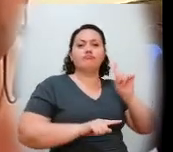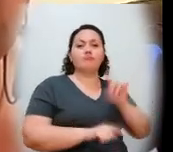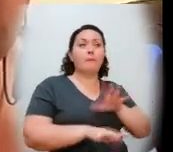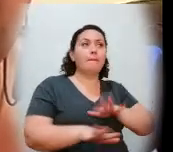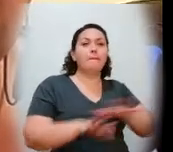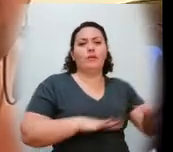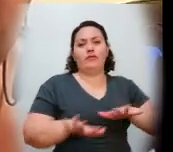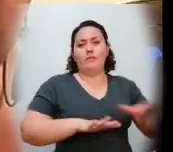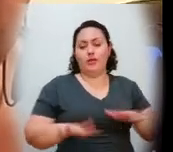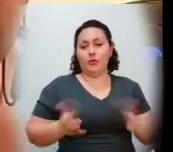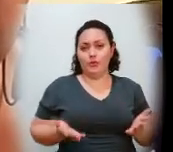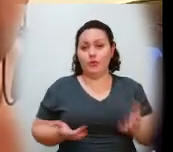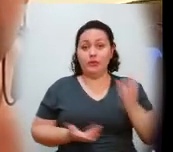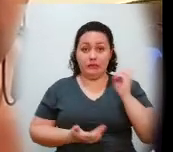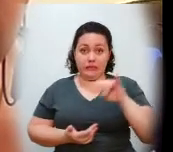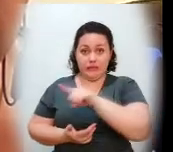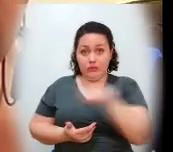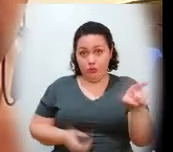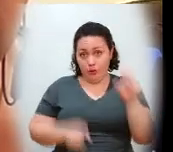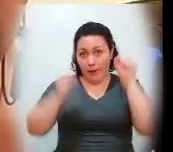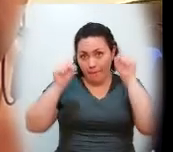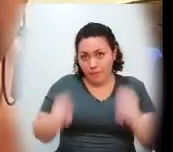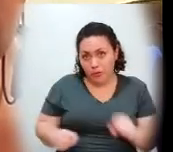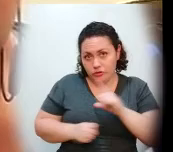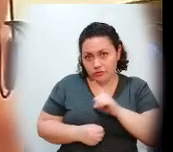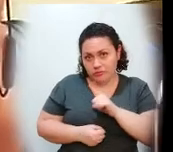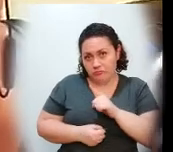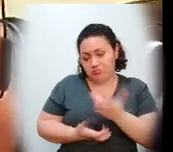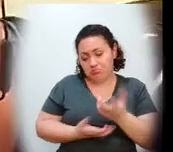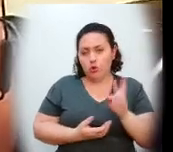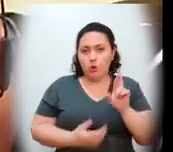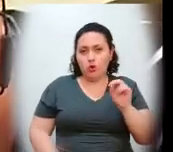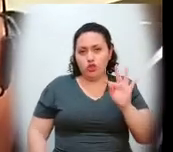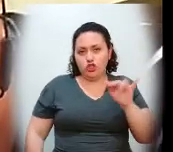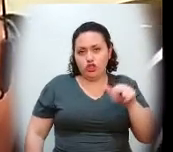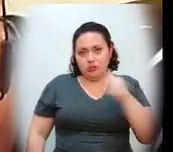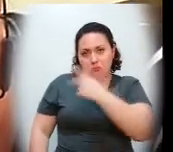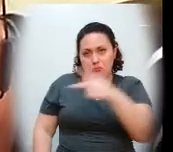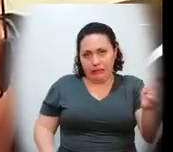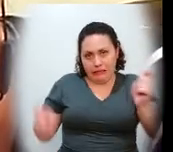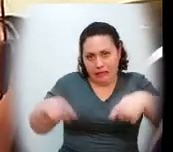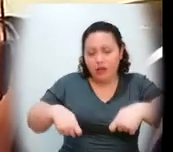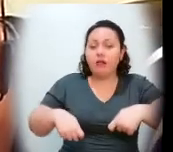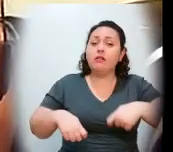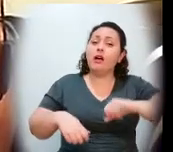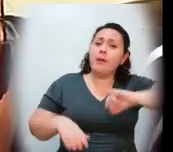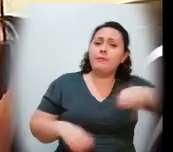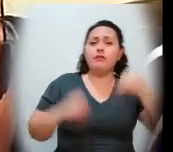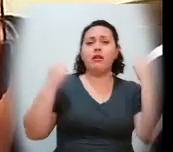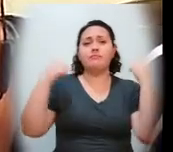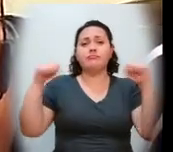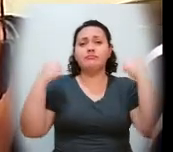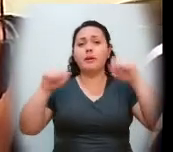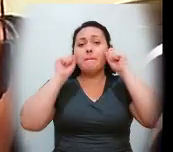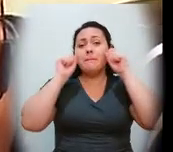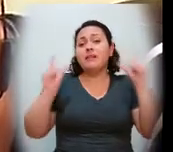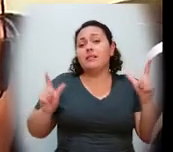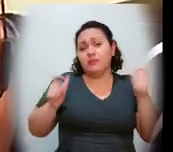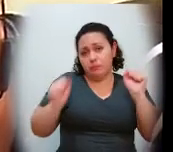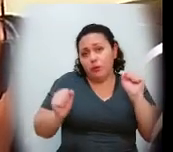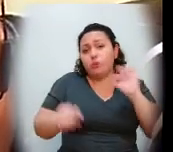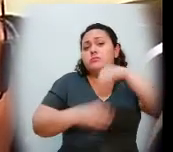quem tem, né, uma rotina, poder conseguir fazer algum tipo de exercício de manhã, né, mesmo dentro